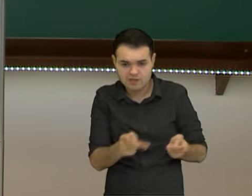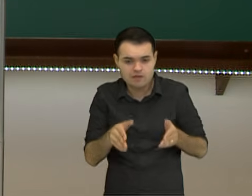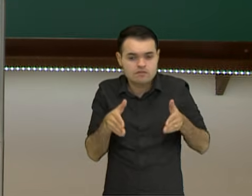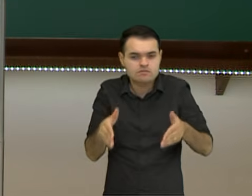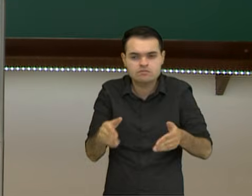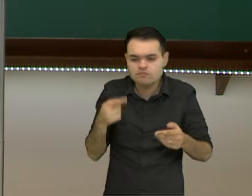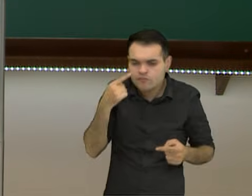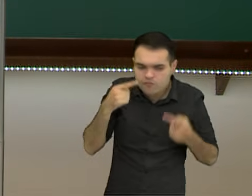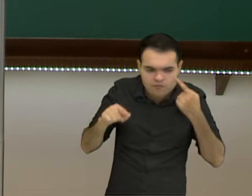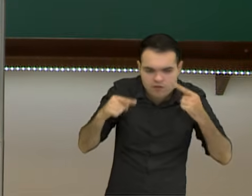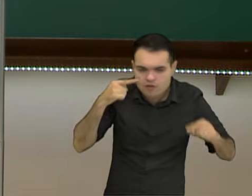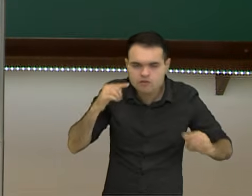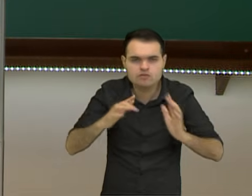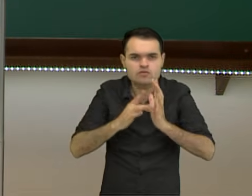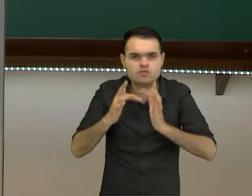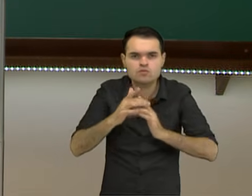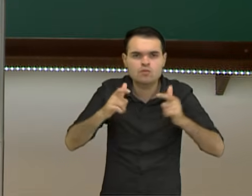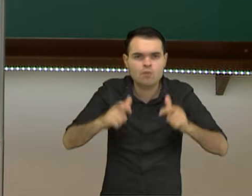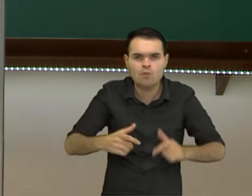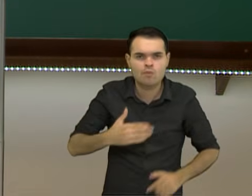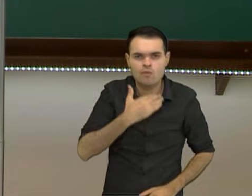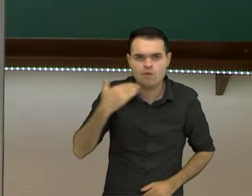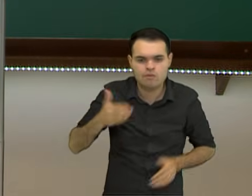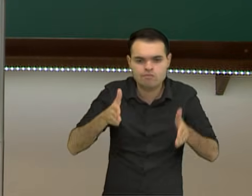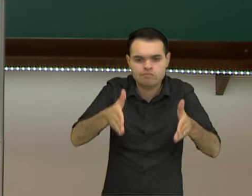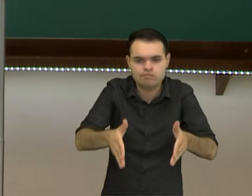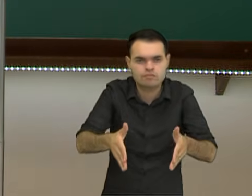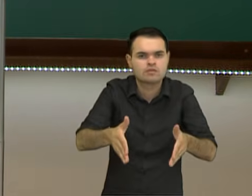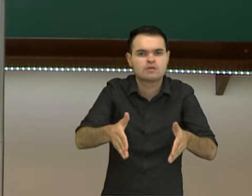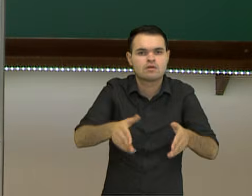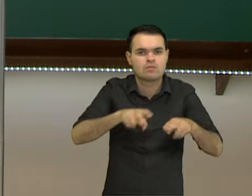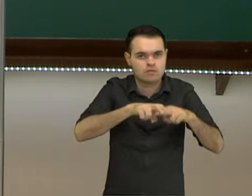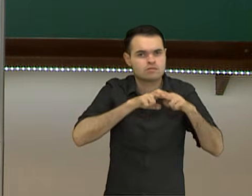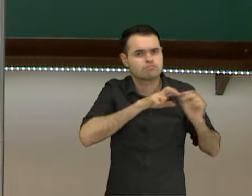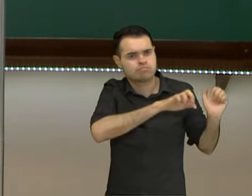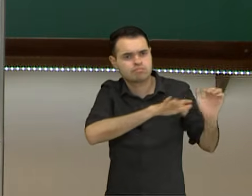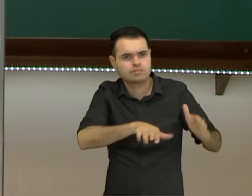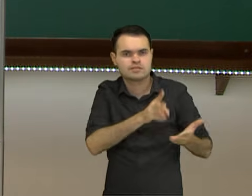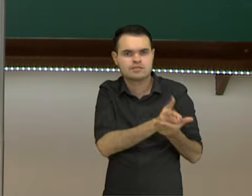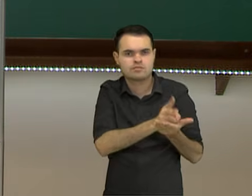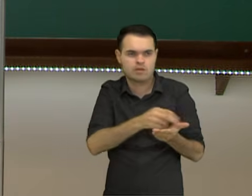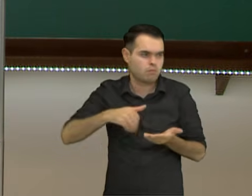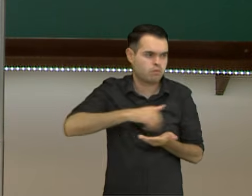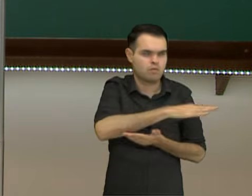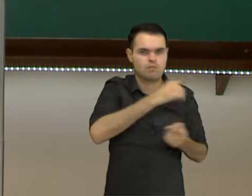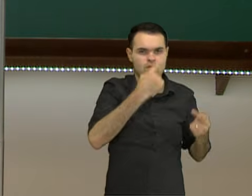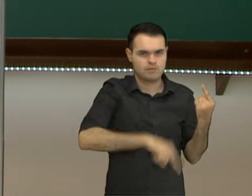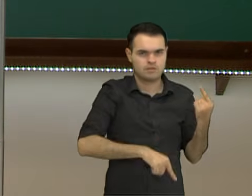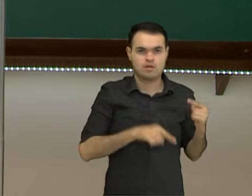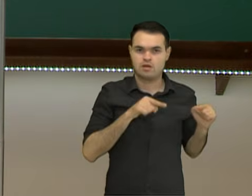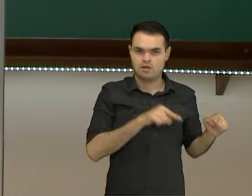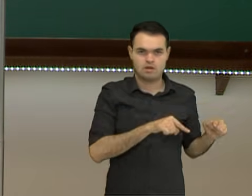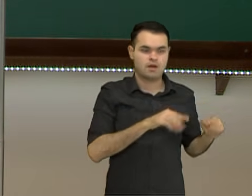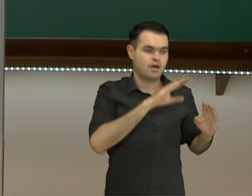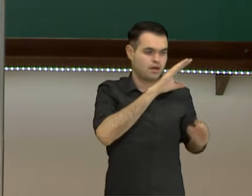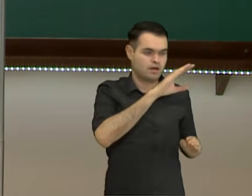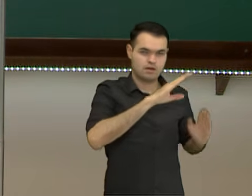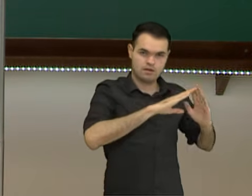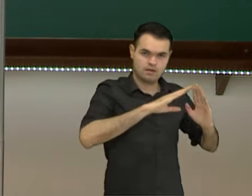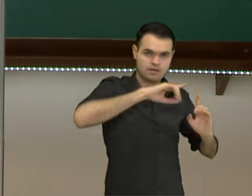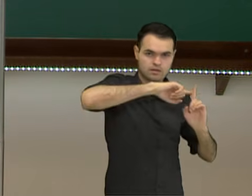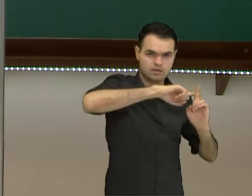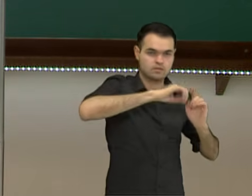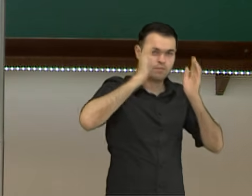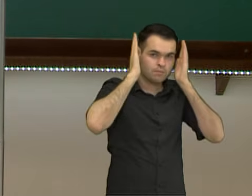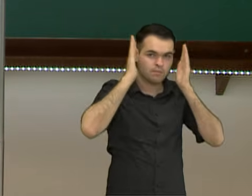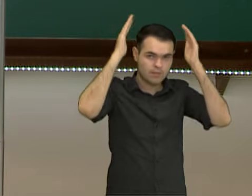de Jesus. Jerusalém era um local de peregrinação para esses cristãos católicos. A partir daí, a Igreja Católica, o